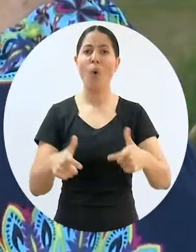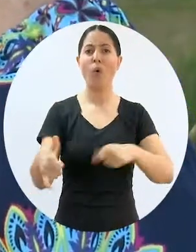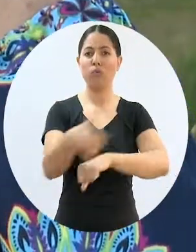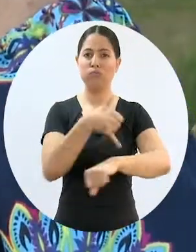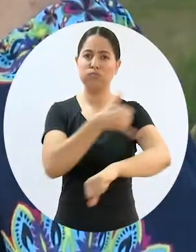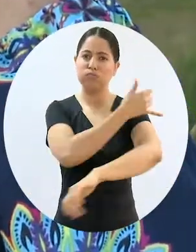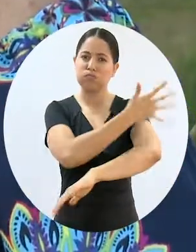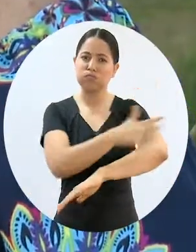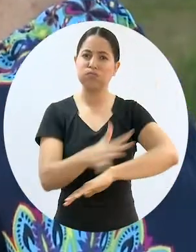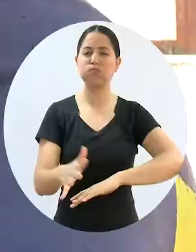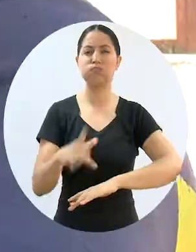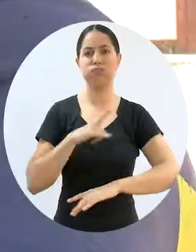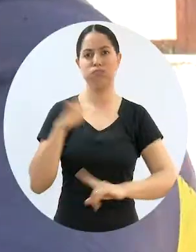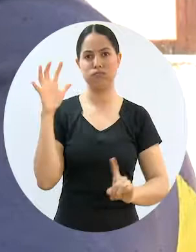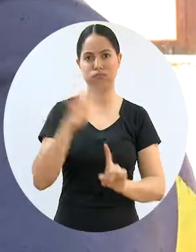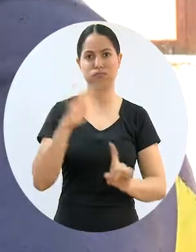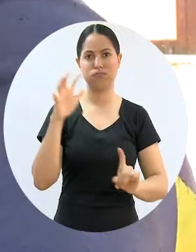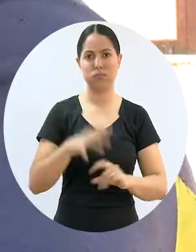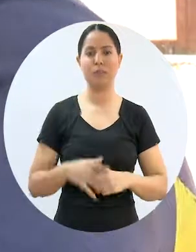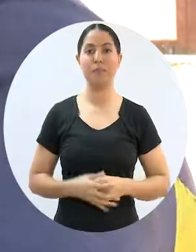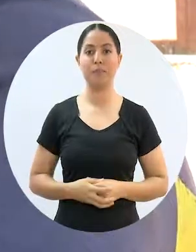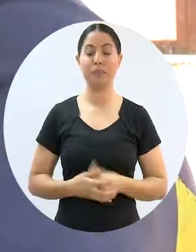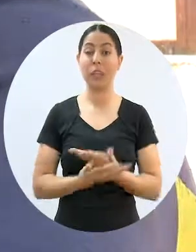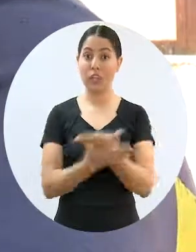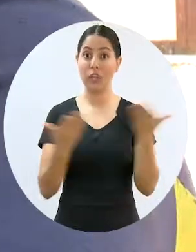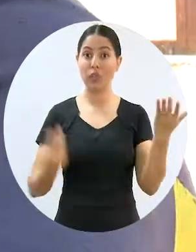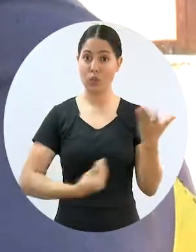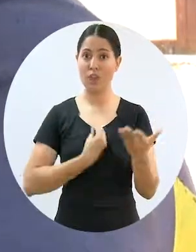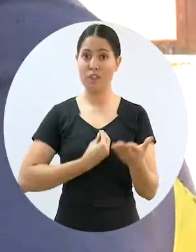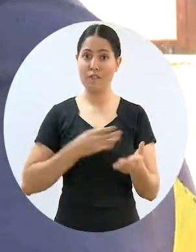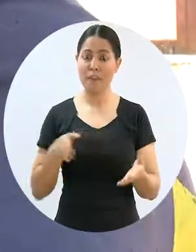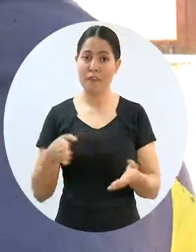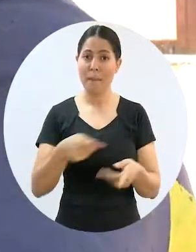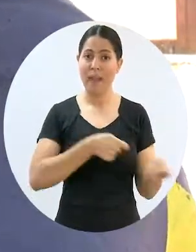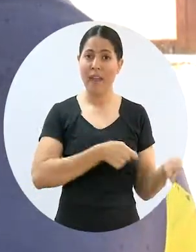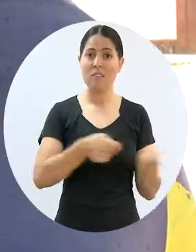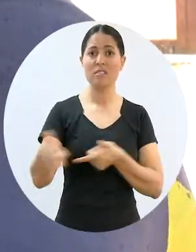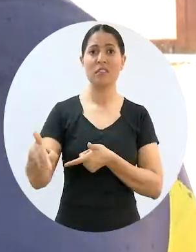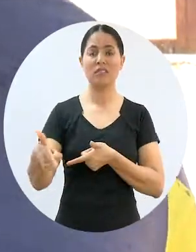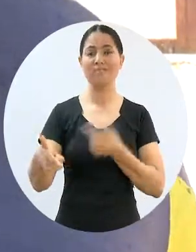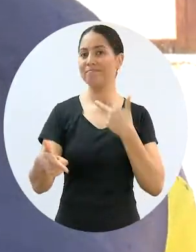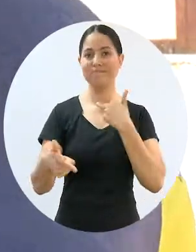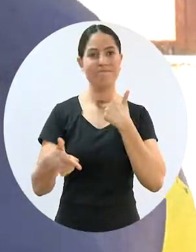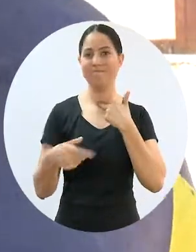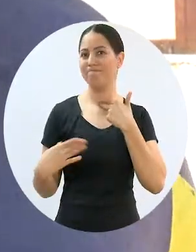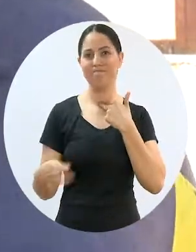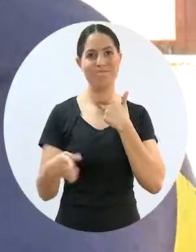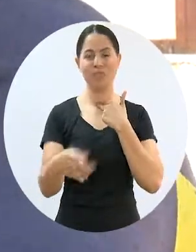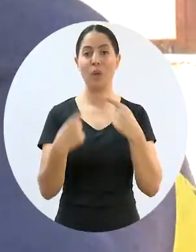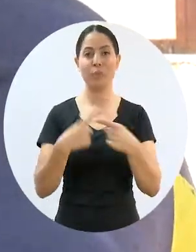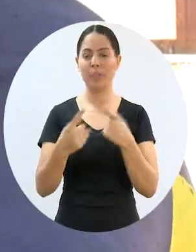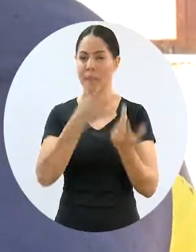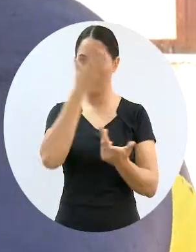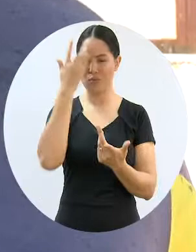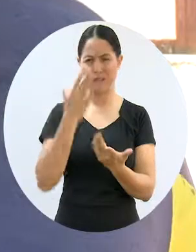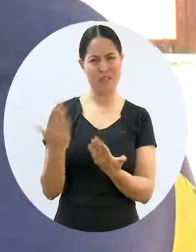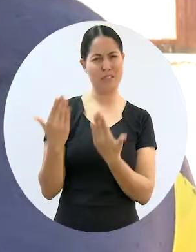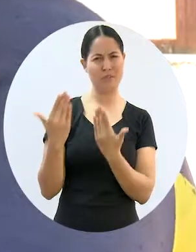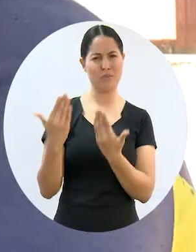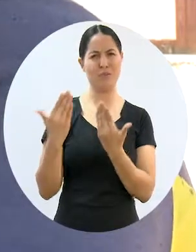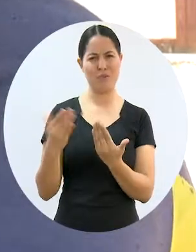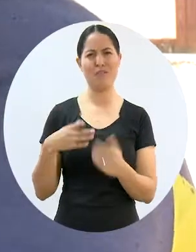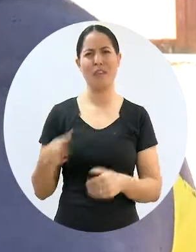foi atingido. Ficou ruim pra gente que vive da pesca, porque a gente não pode pegar o pescado, que a pessoa não quer comprar o pescado, fica